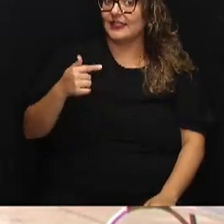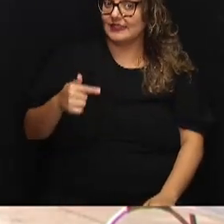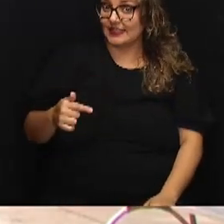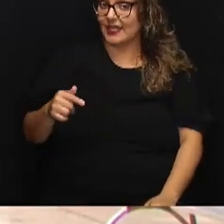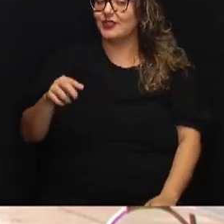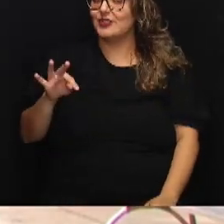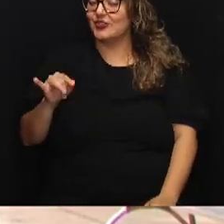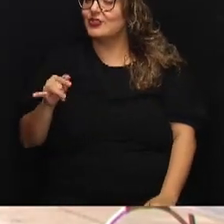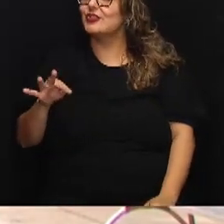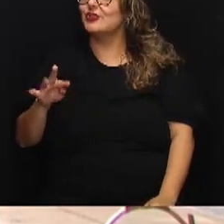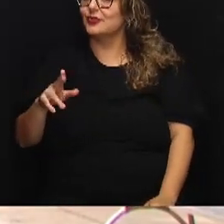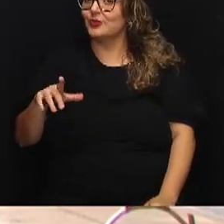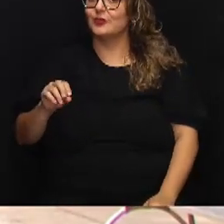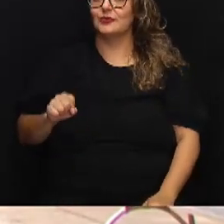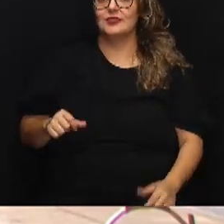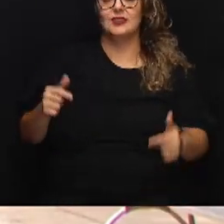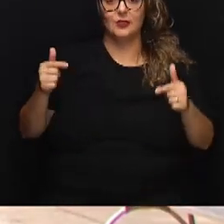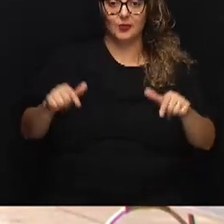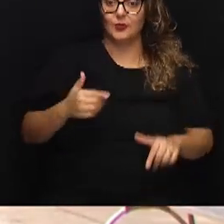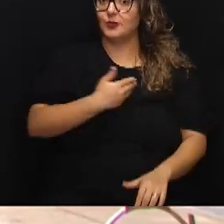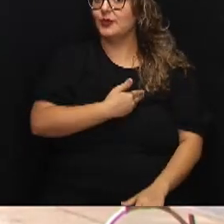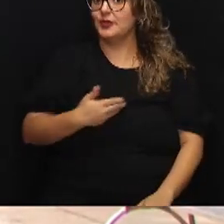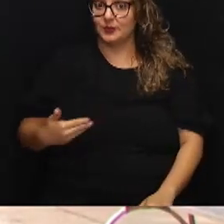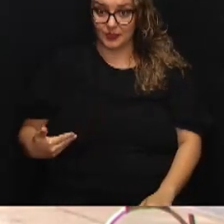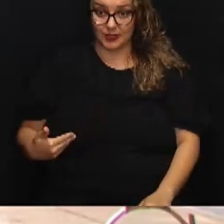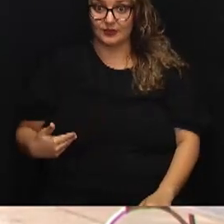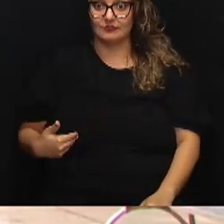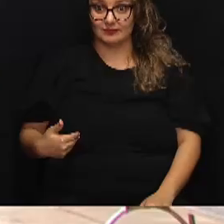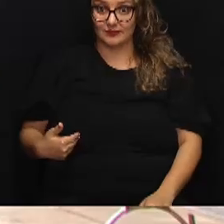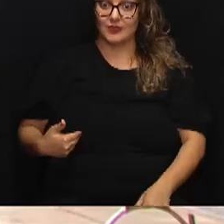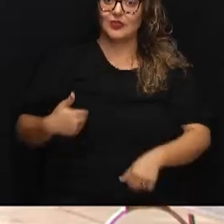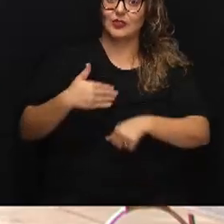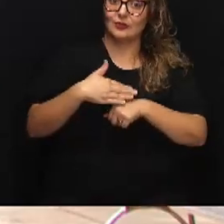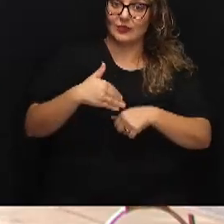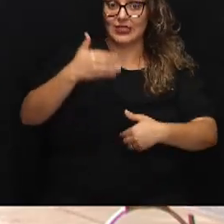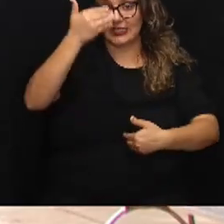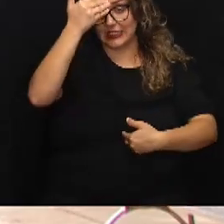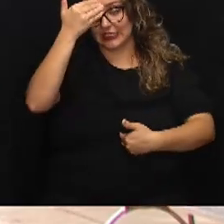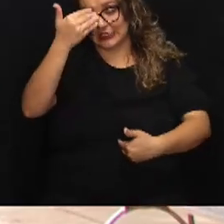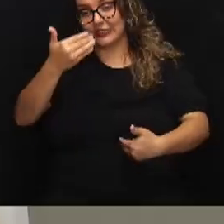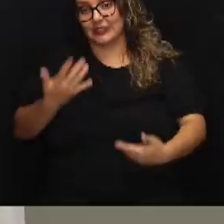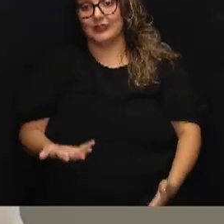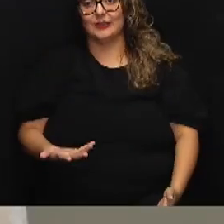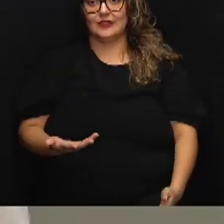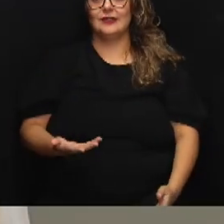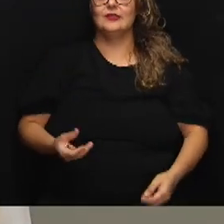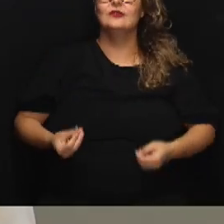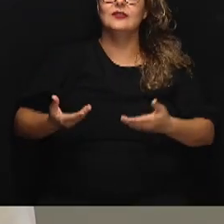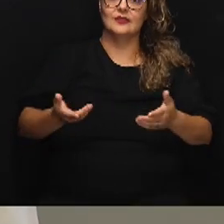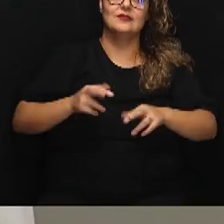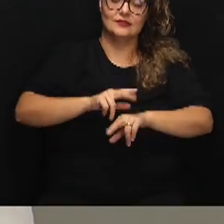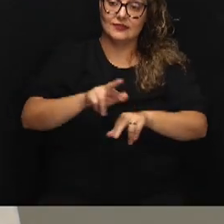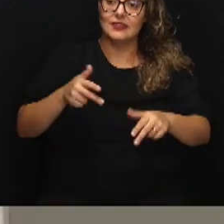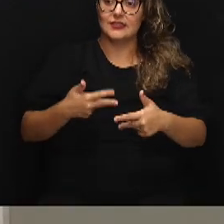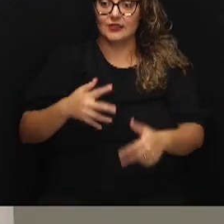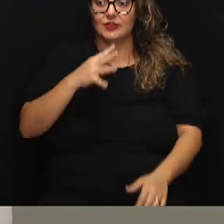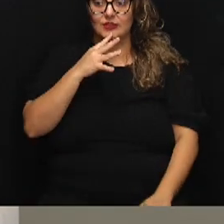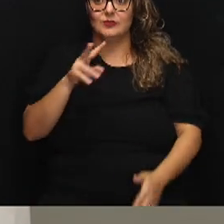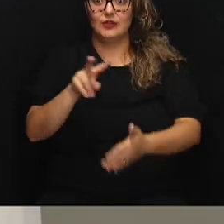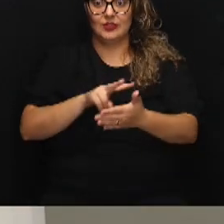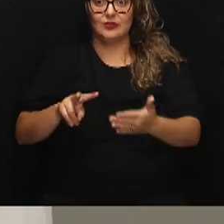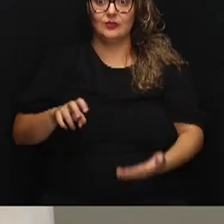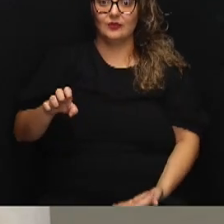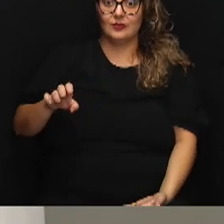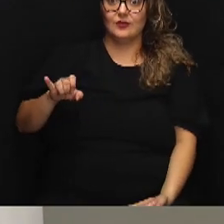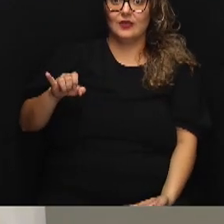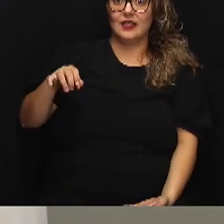Assim, é um espaço público que generosamente, graciosamente, oferece muita coisa para ser conhecida e lida do Eisner. Então